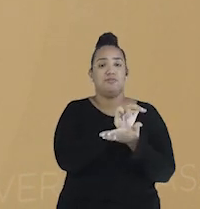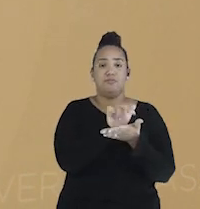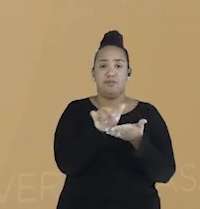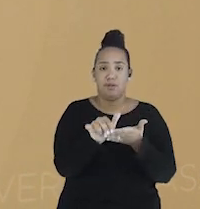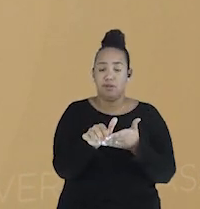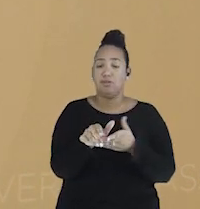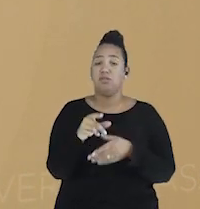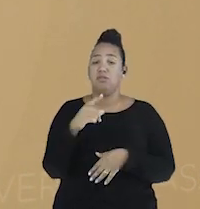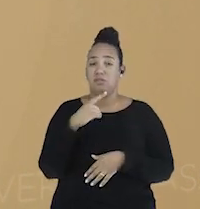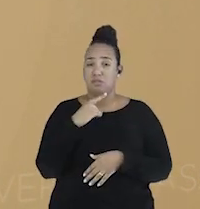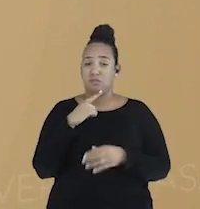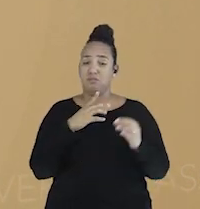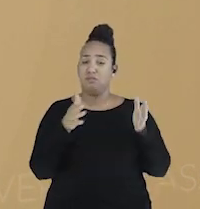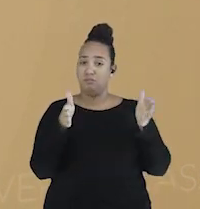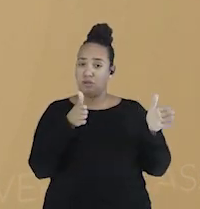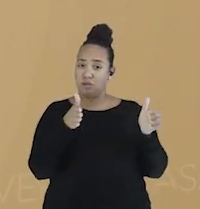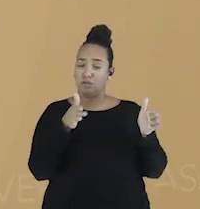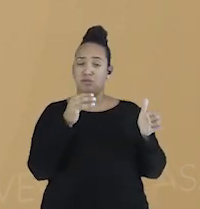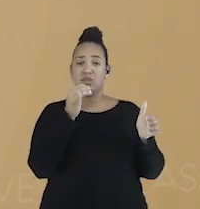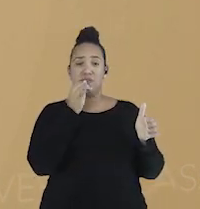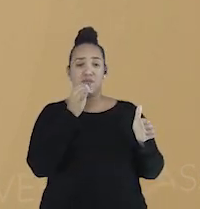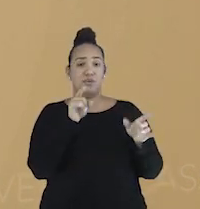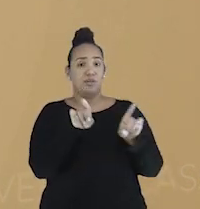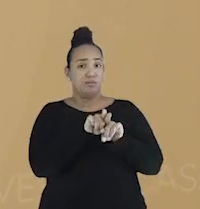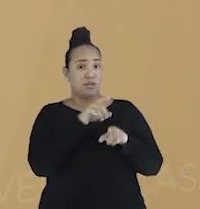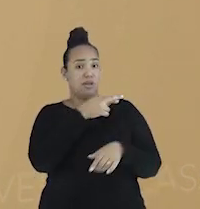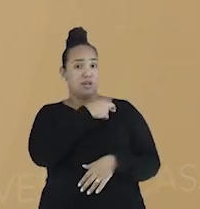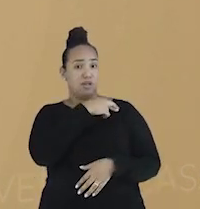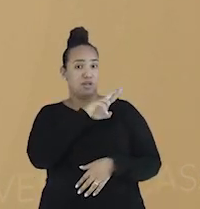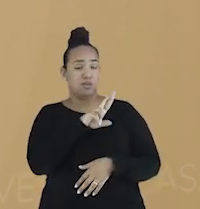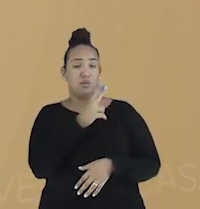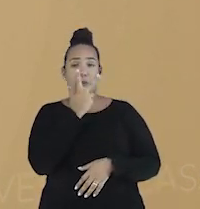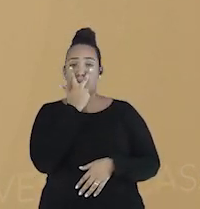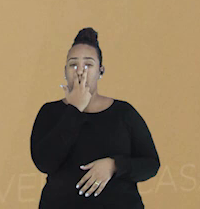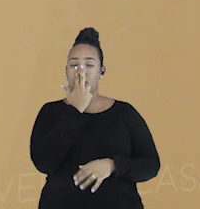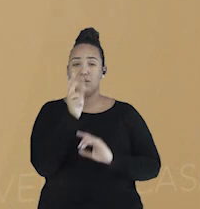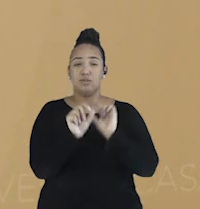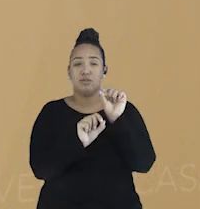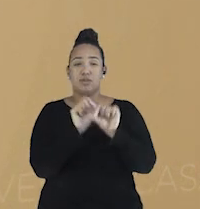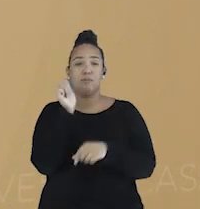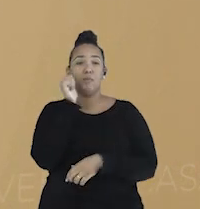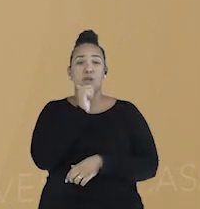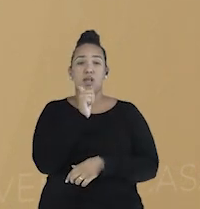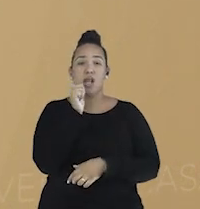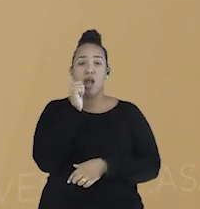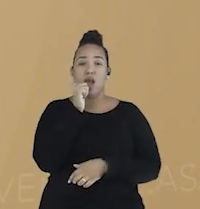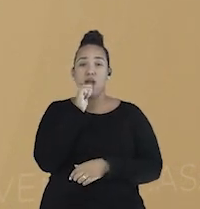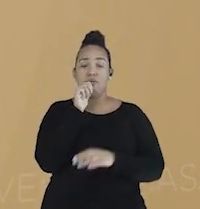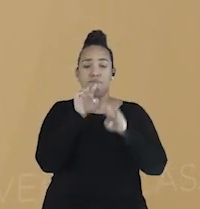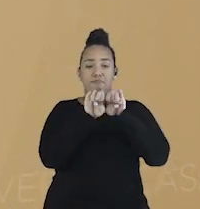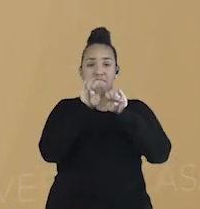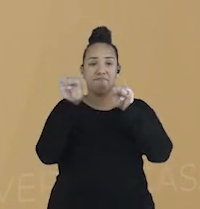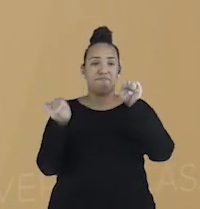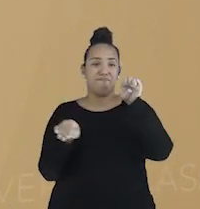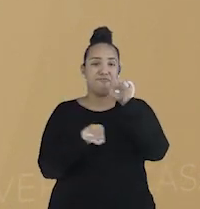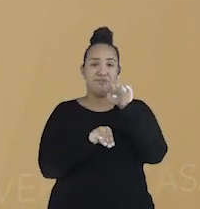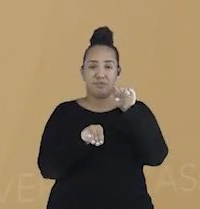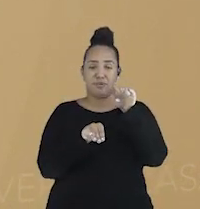mesmo as religiões consideravam as mulheres inferiores aos homens, criando